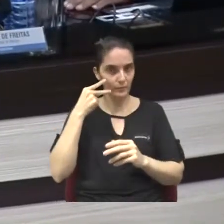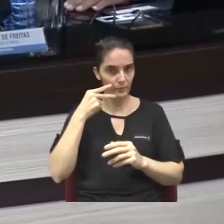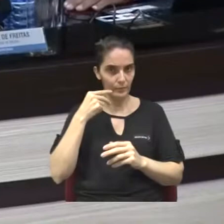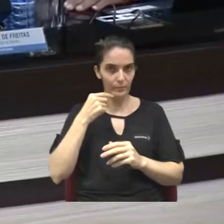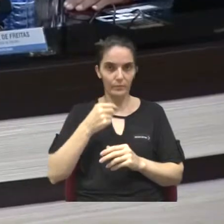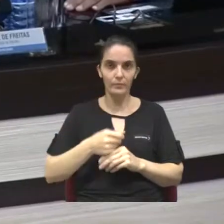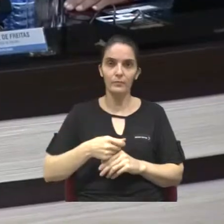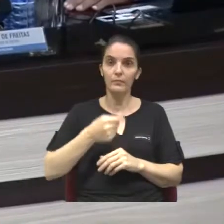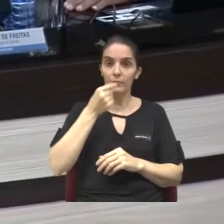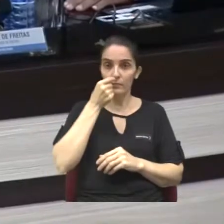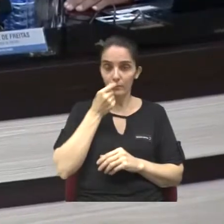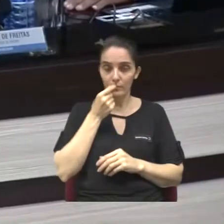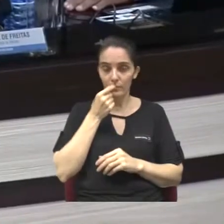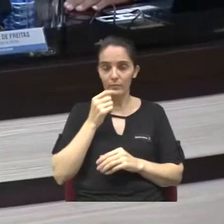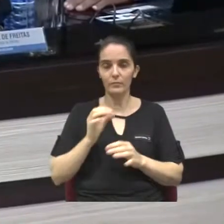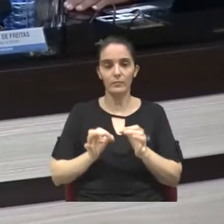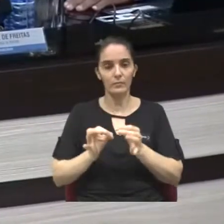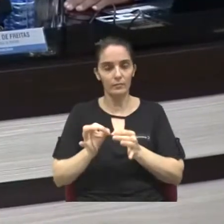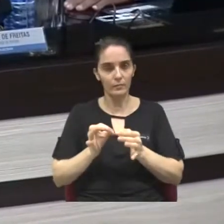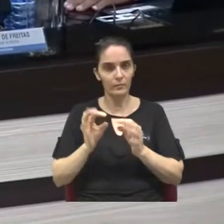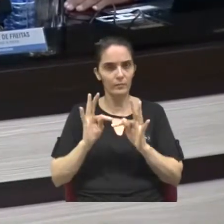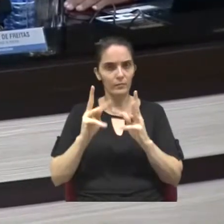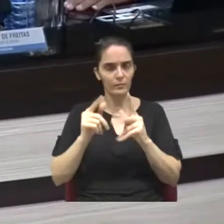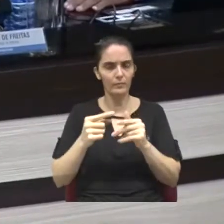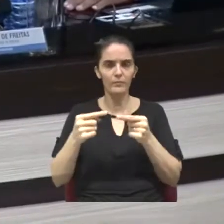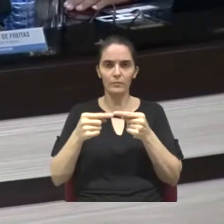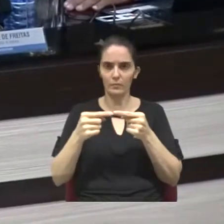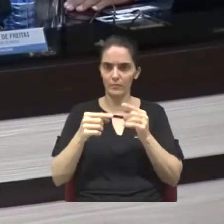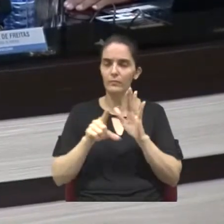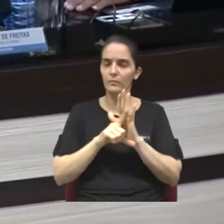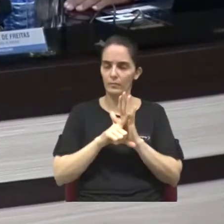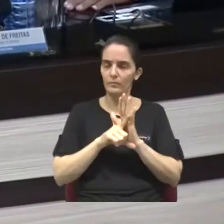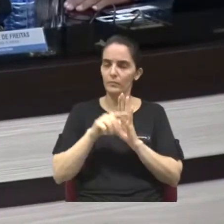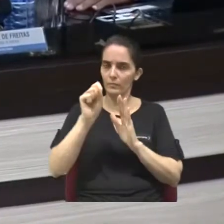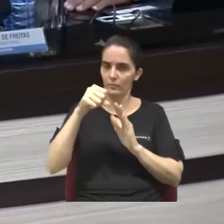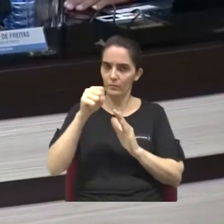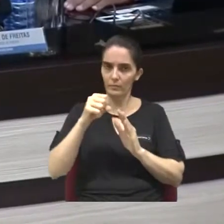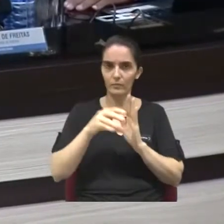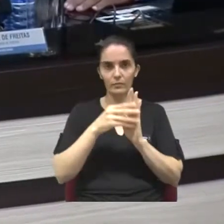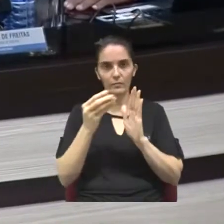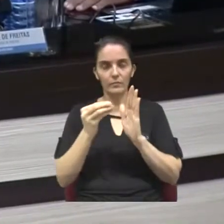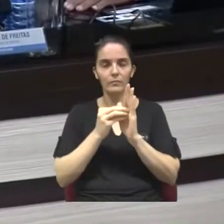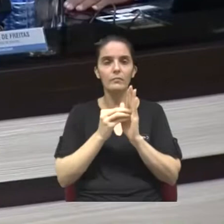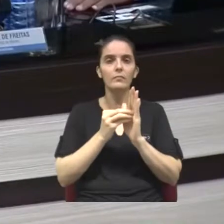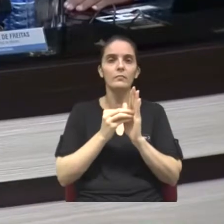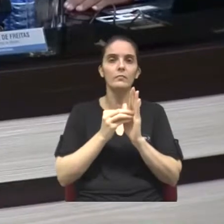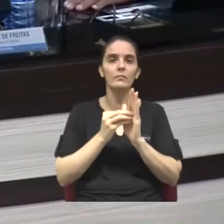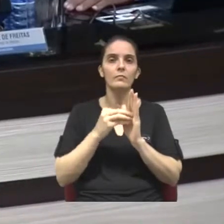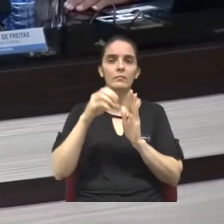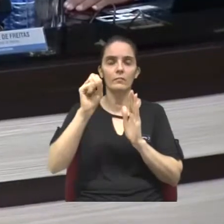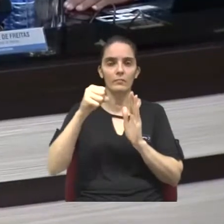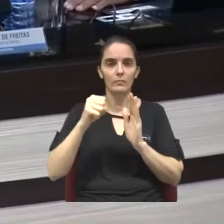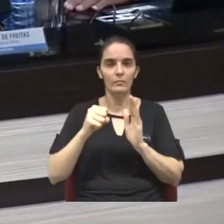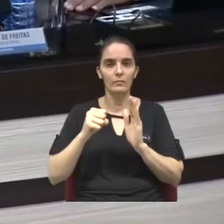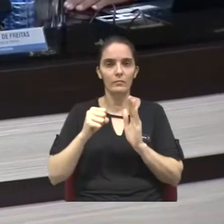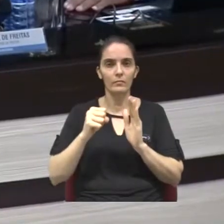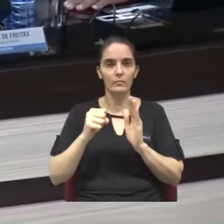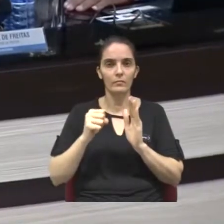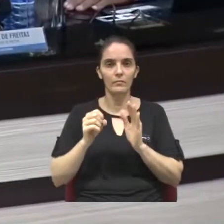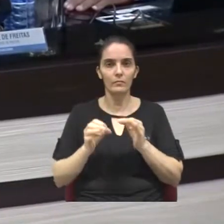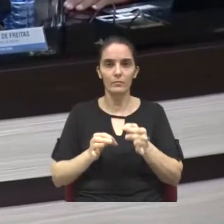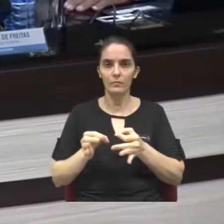minhas funções legais e regimentais, procedi ao exame da presente emenda em epígrafe. A matéria não